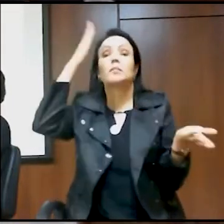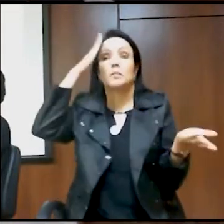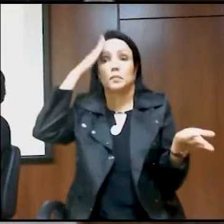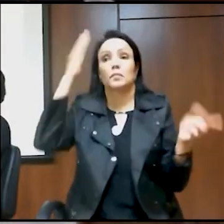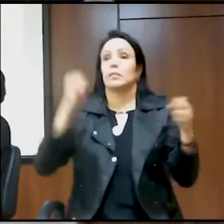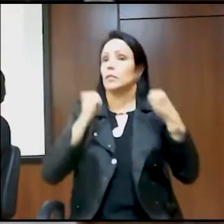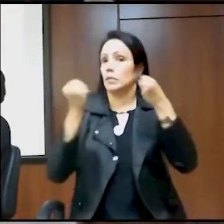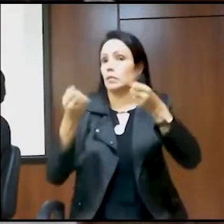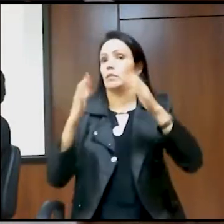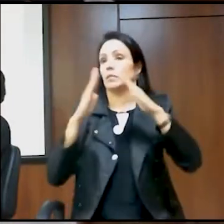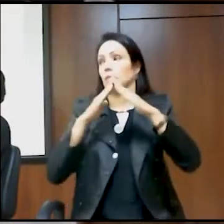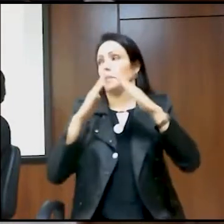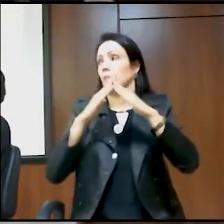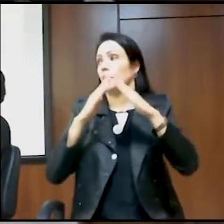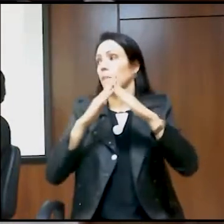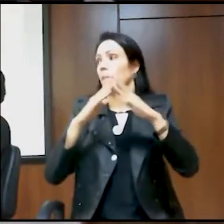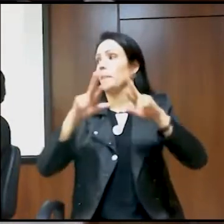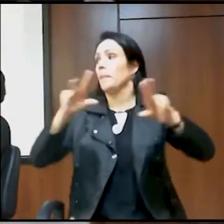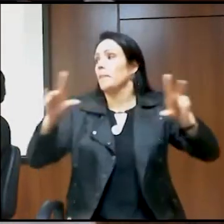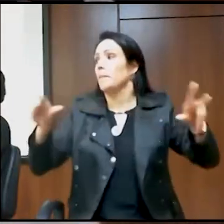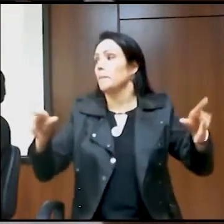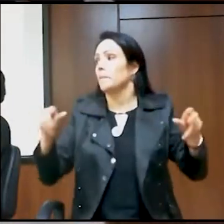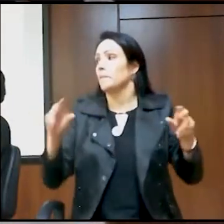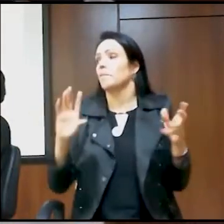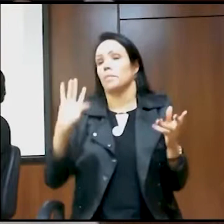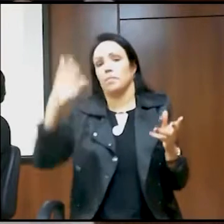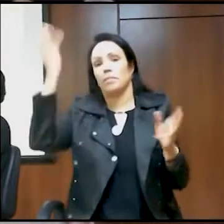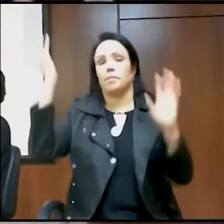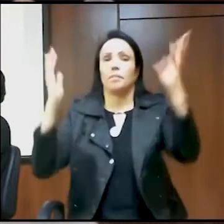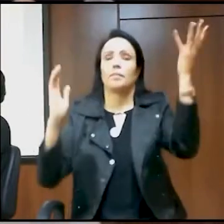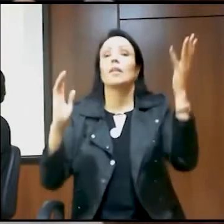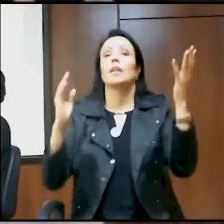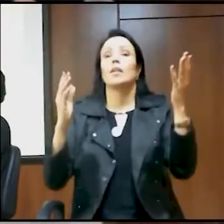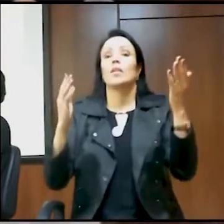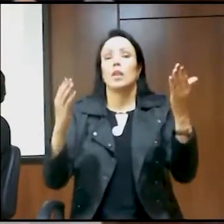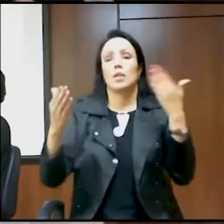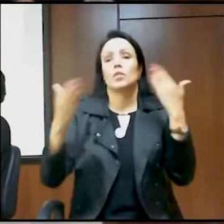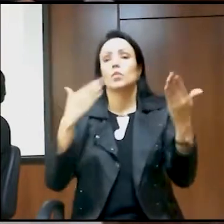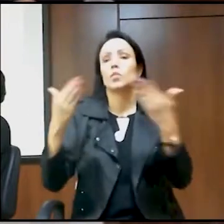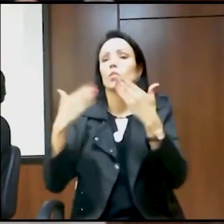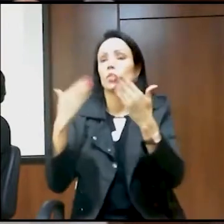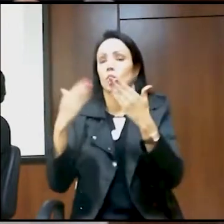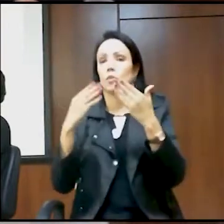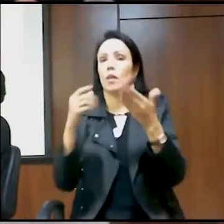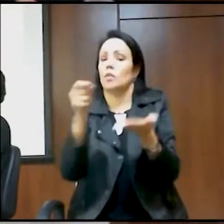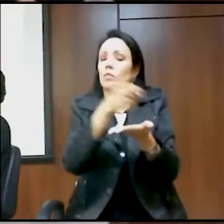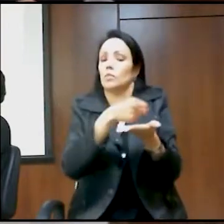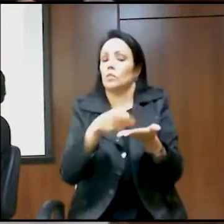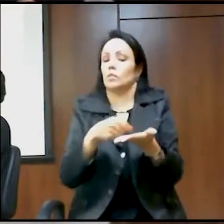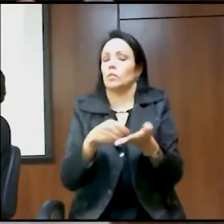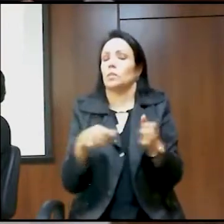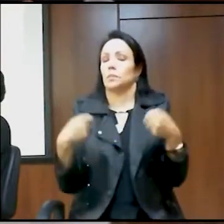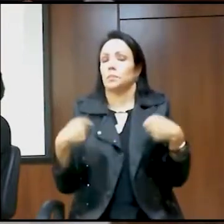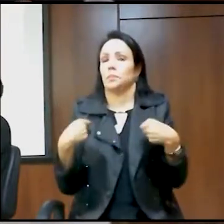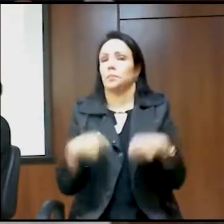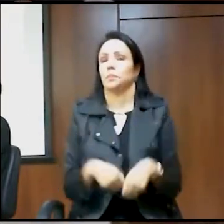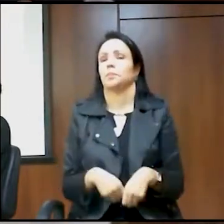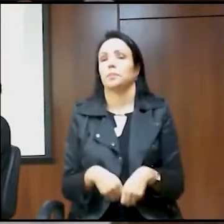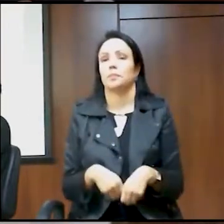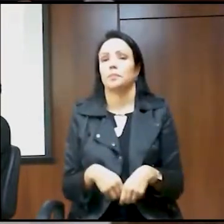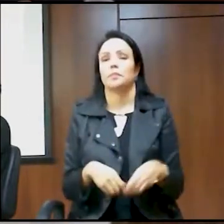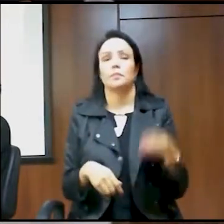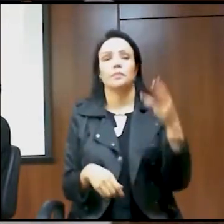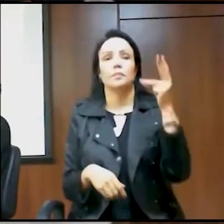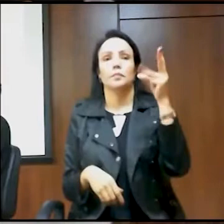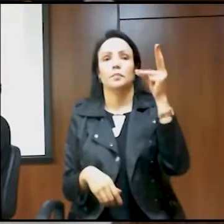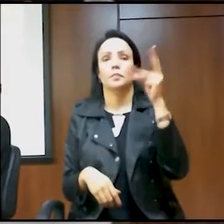da moradia, a quantidade de situações que acontecem. Então a discussão sobre o cadastro, para nós, é fundamental. A outra